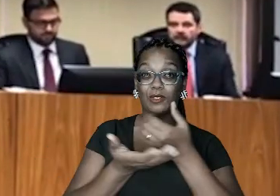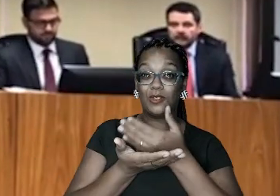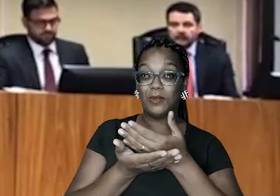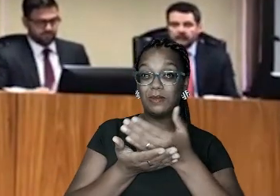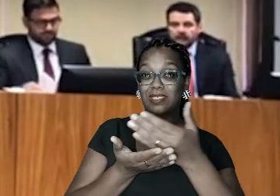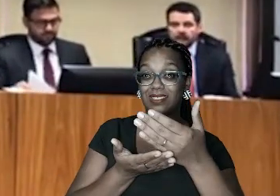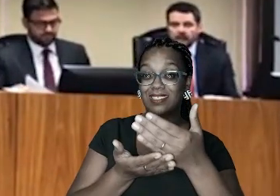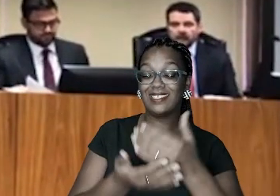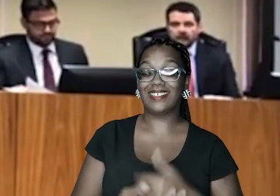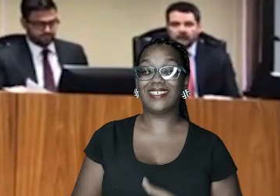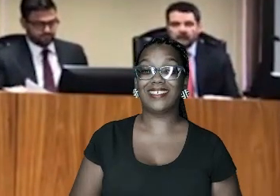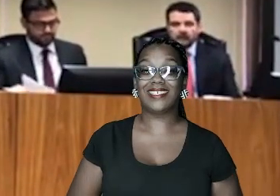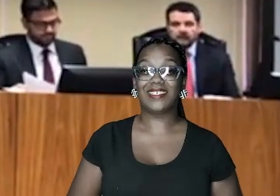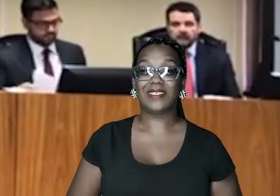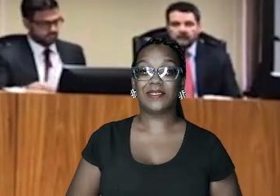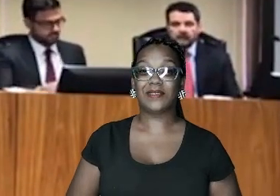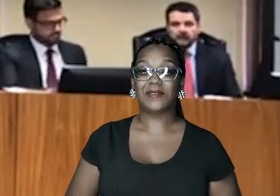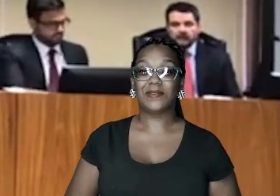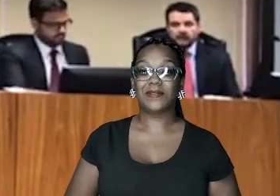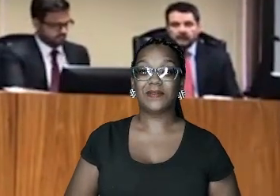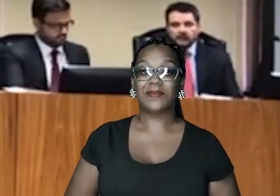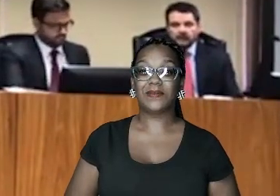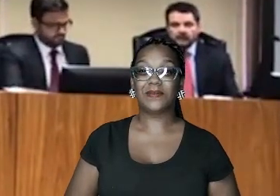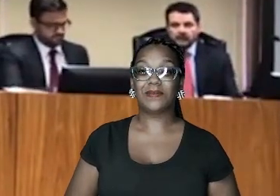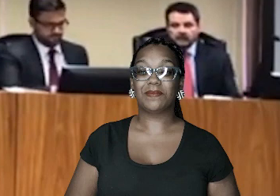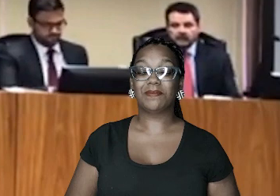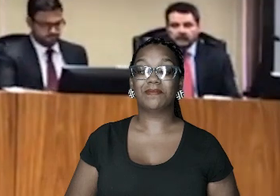nossos palestrantes e nós vamos começar